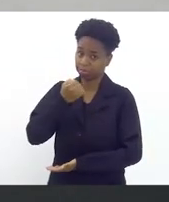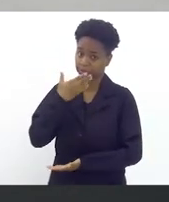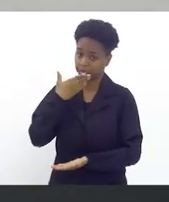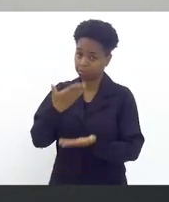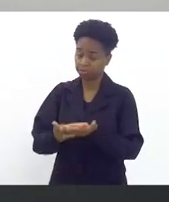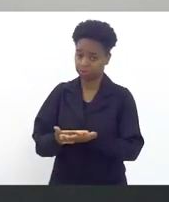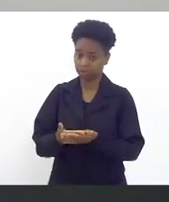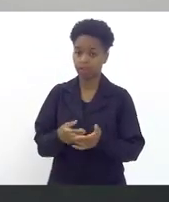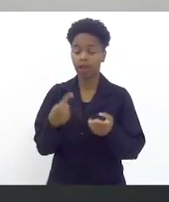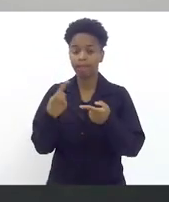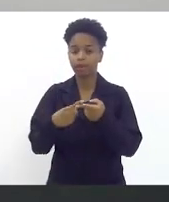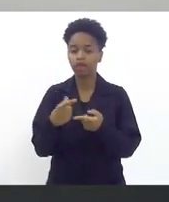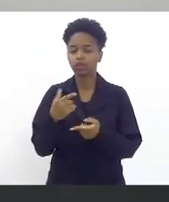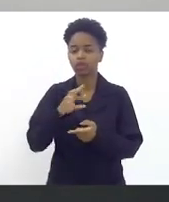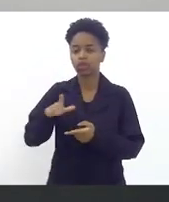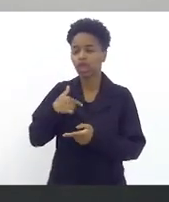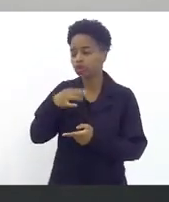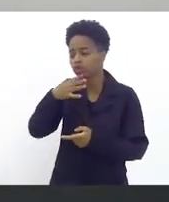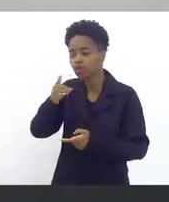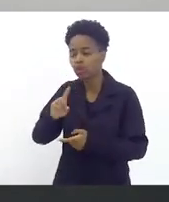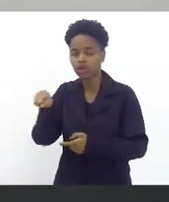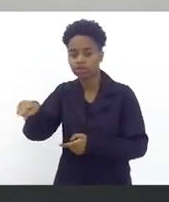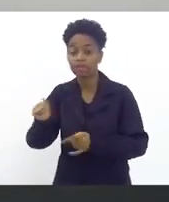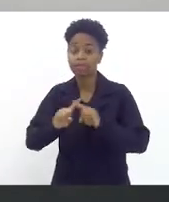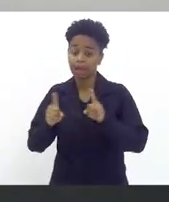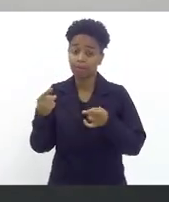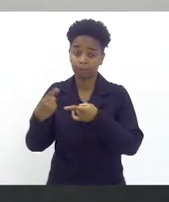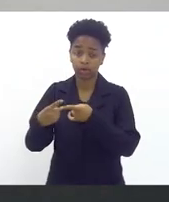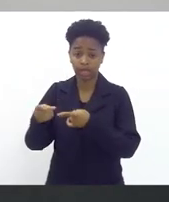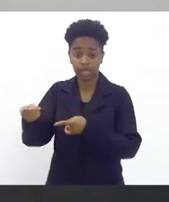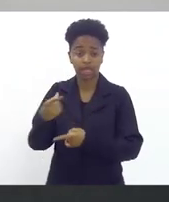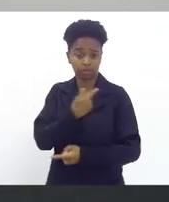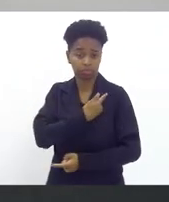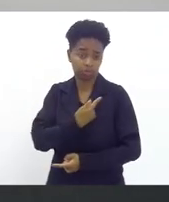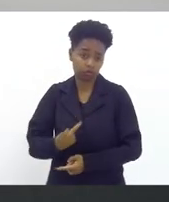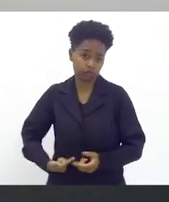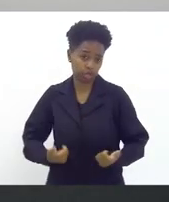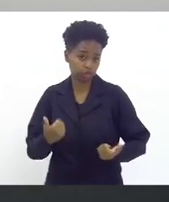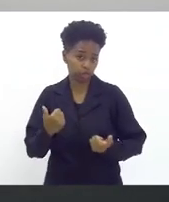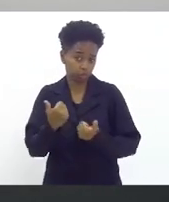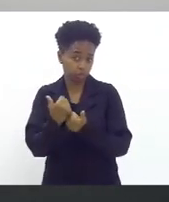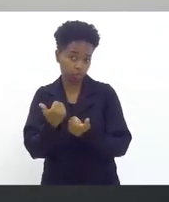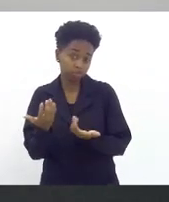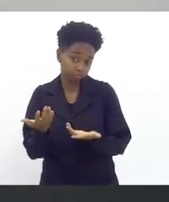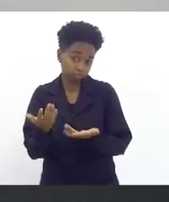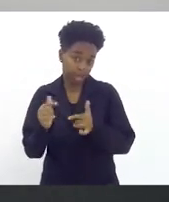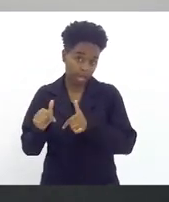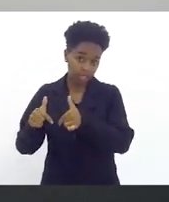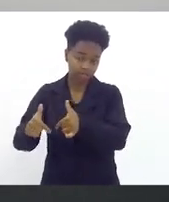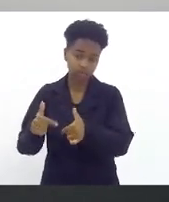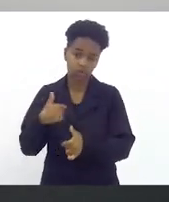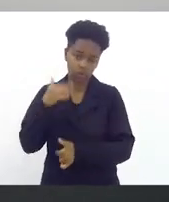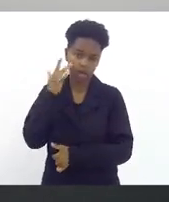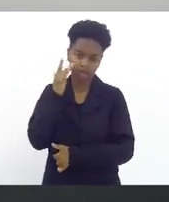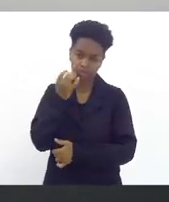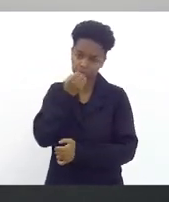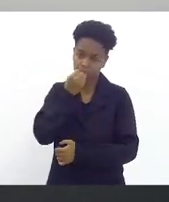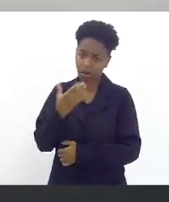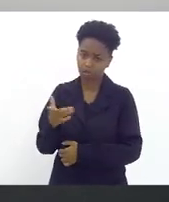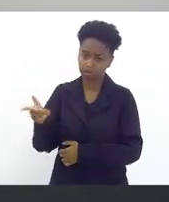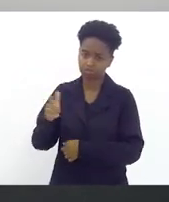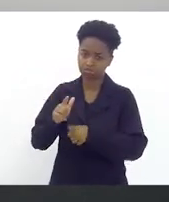não por eu não conhecer o Thiago mas ele fez isso na qualidade de Governador ele estava no Exercício então eu achei uma sinalização